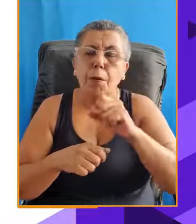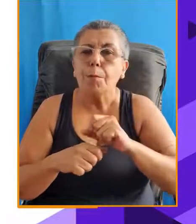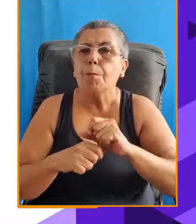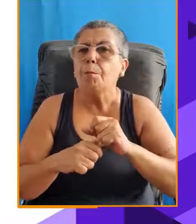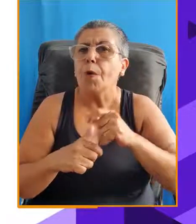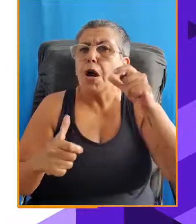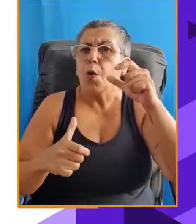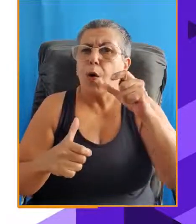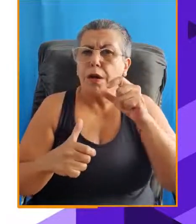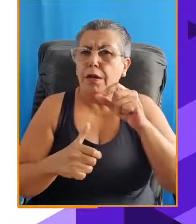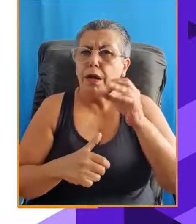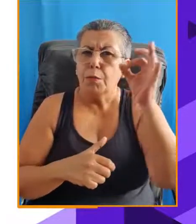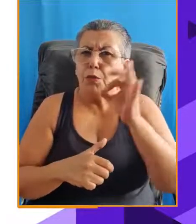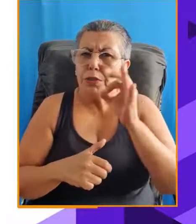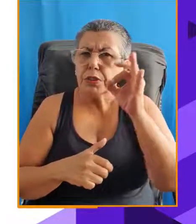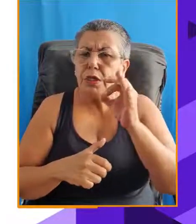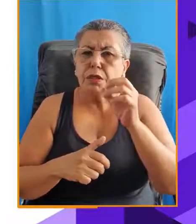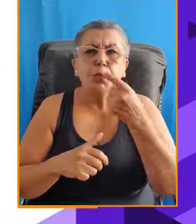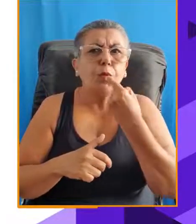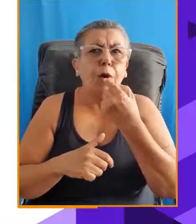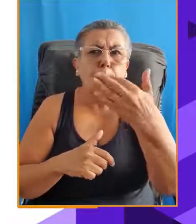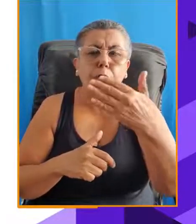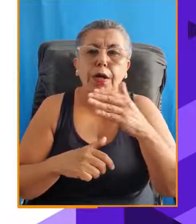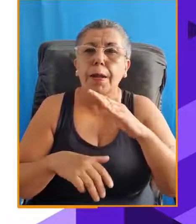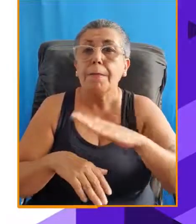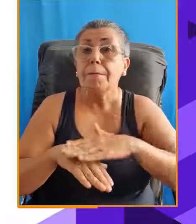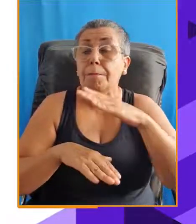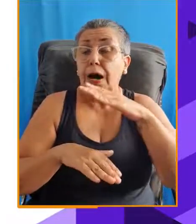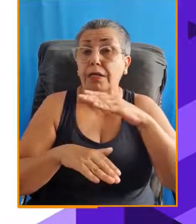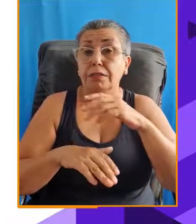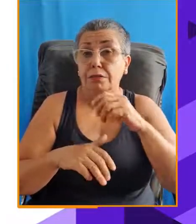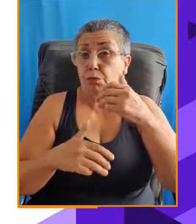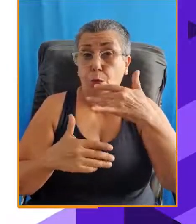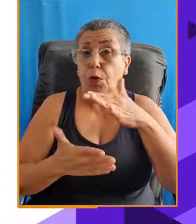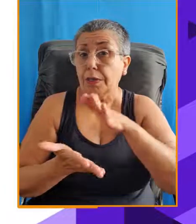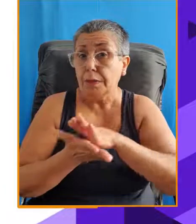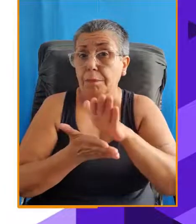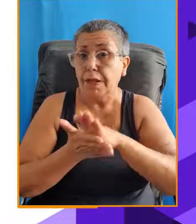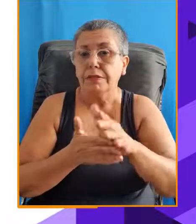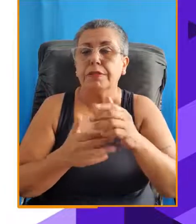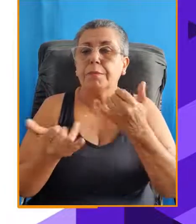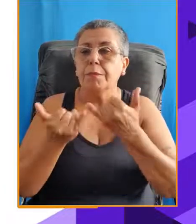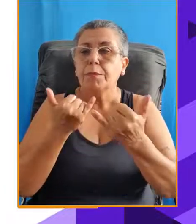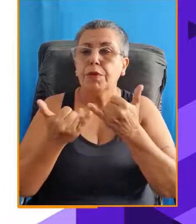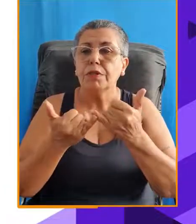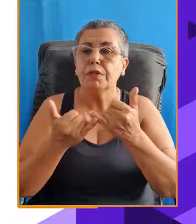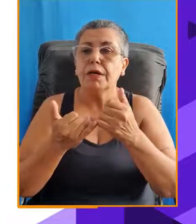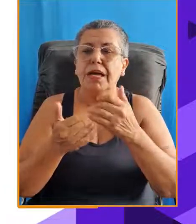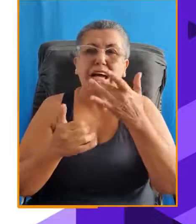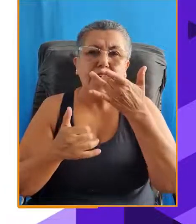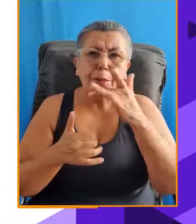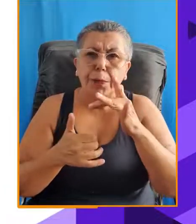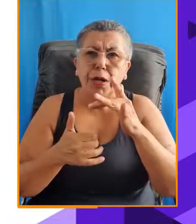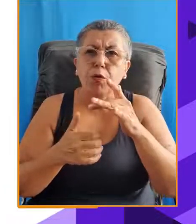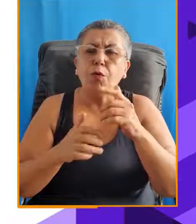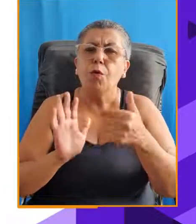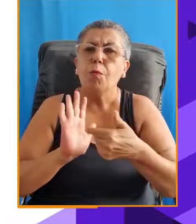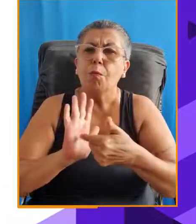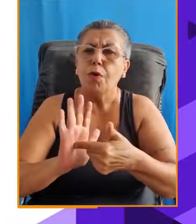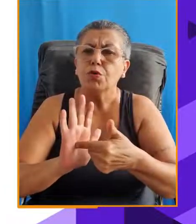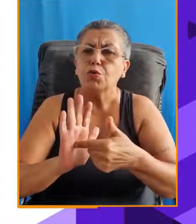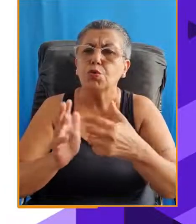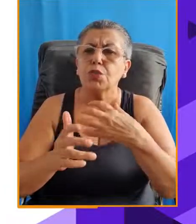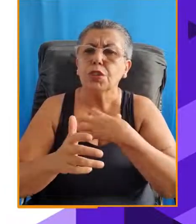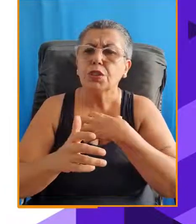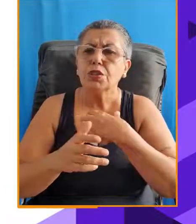de uma cor específica, maior a quantidade impressa dela. Por exemplo, a cor branca é apresentada do